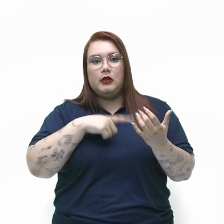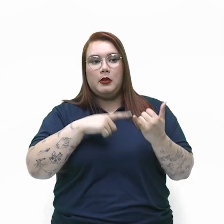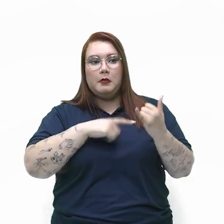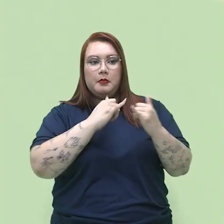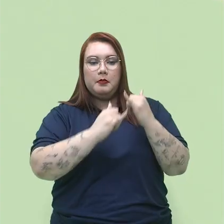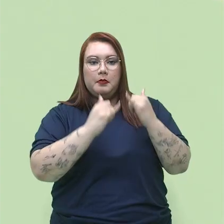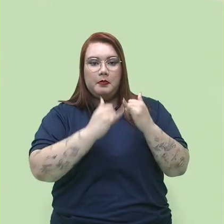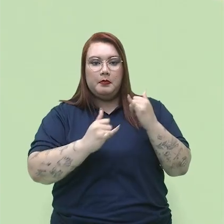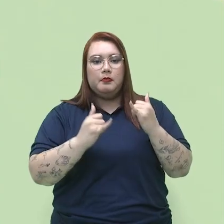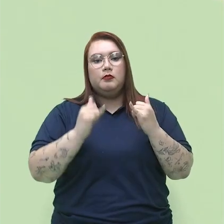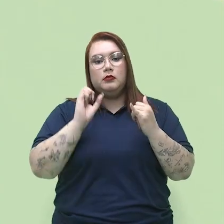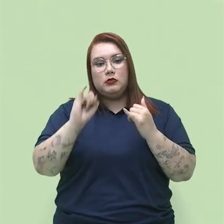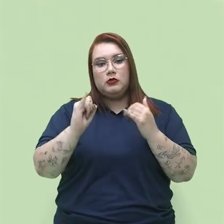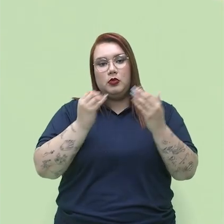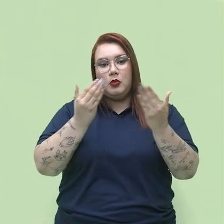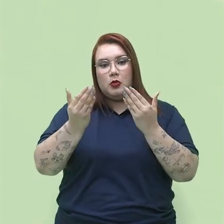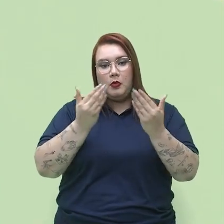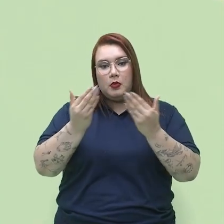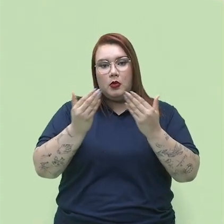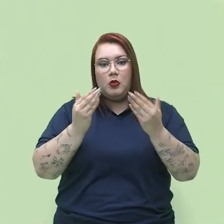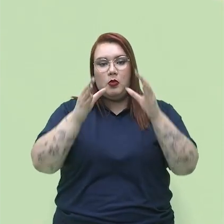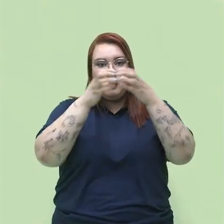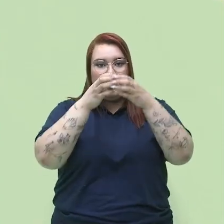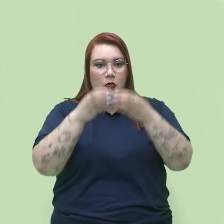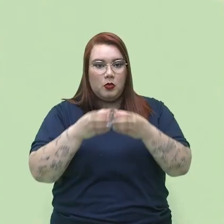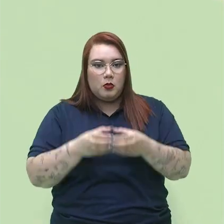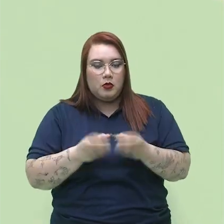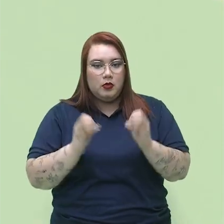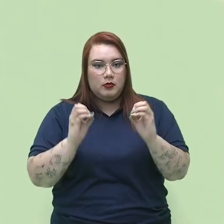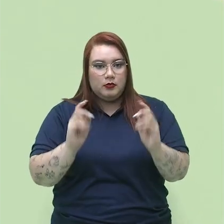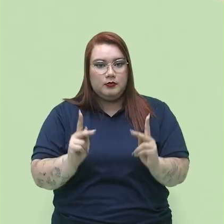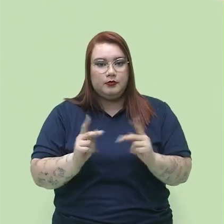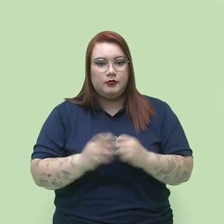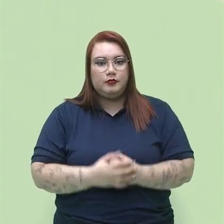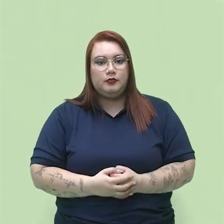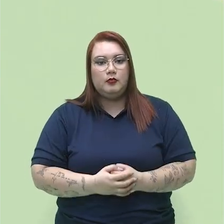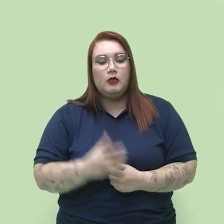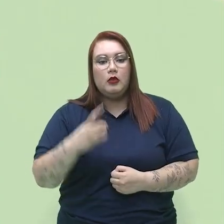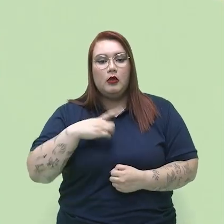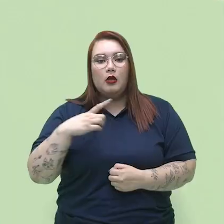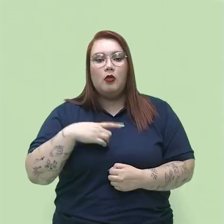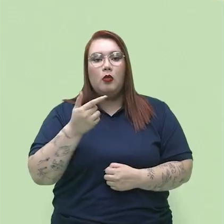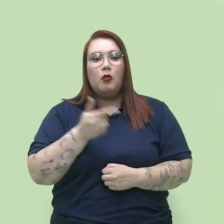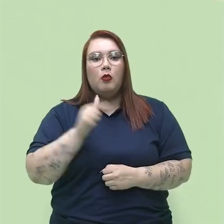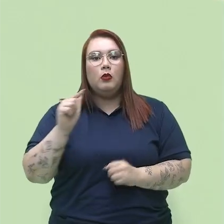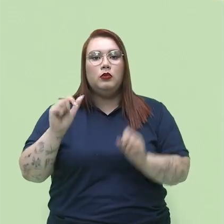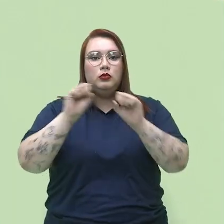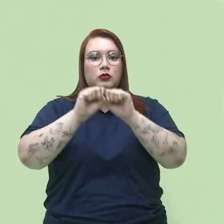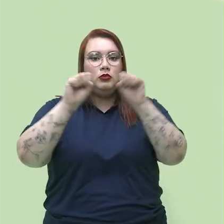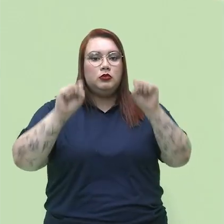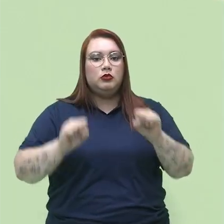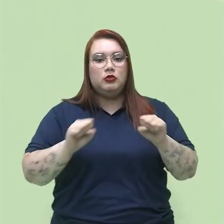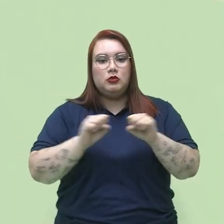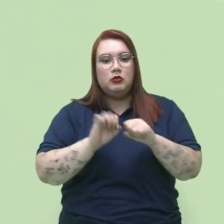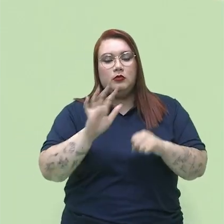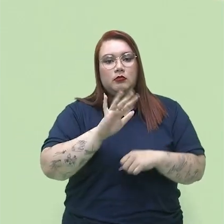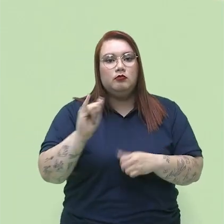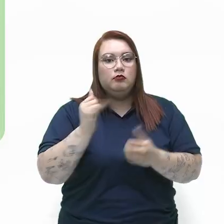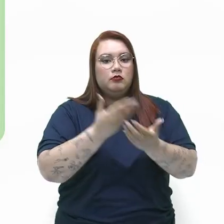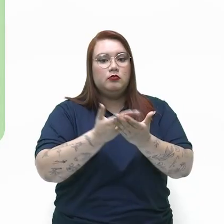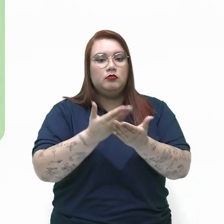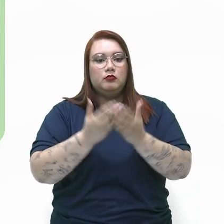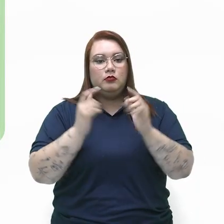gente comparar aquele grupo lá dos reinos, tá certo? E aí existe outro sistema de classificação também que nós vamos